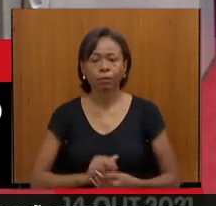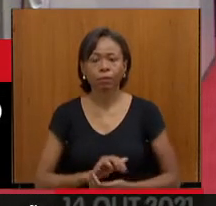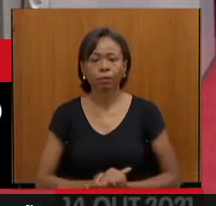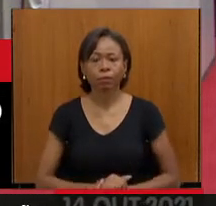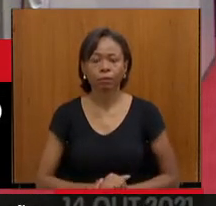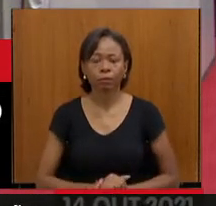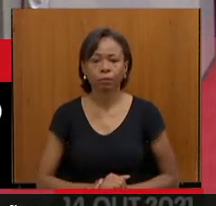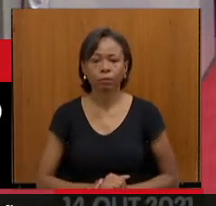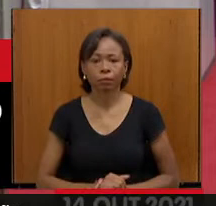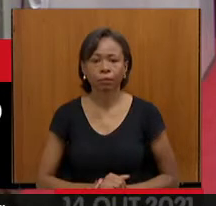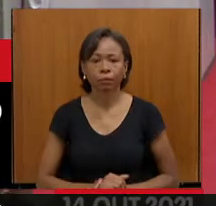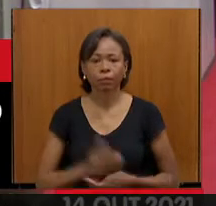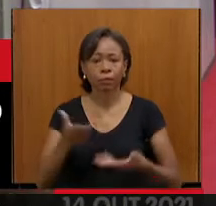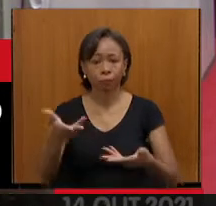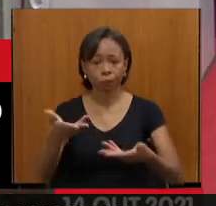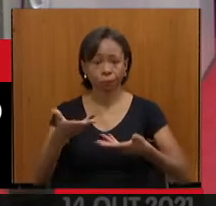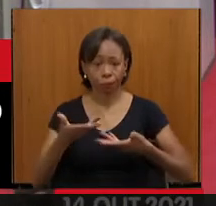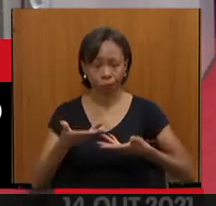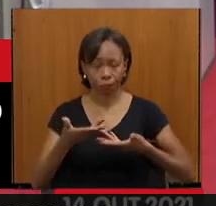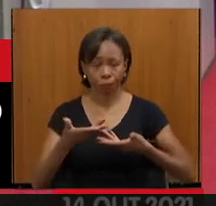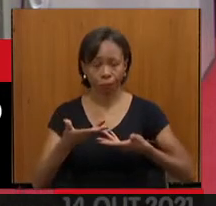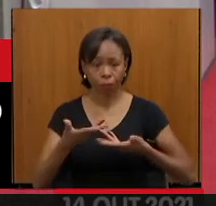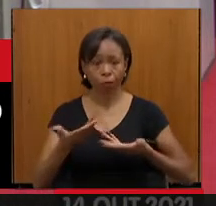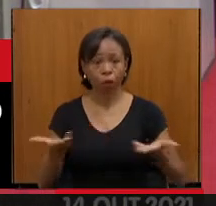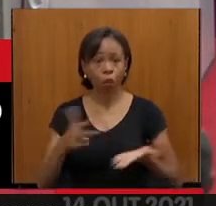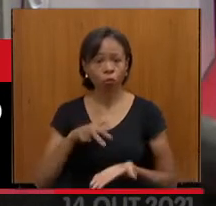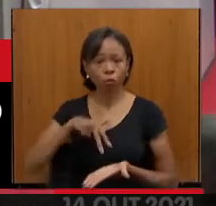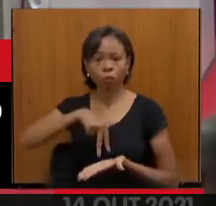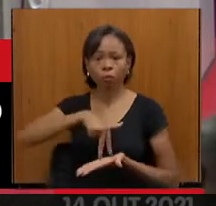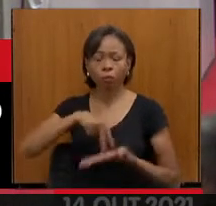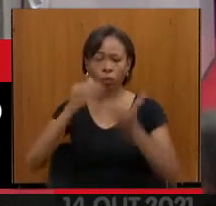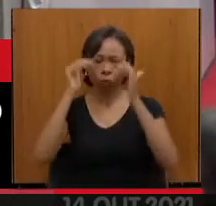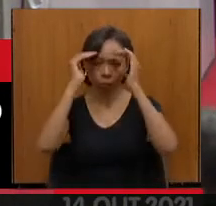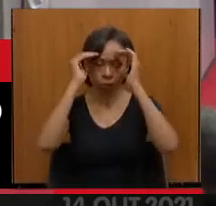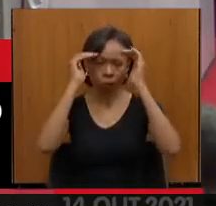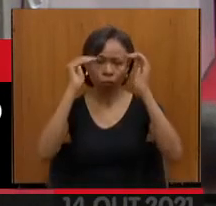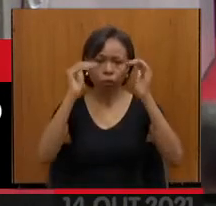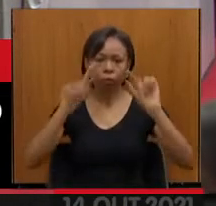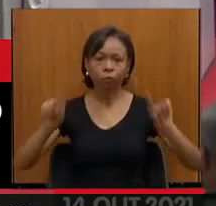Convidamos a todos para, em posição de respeito, ouvirmos o hino nacional.